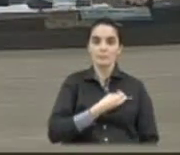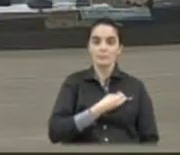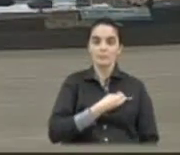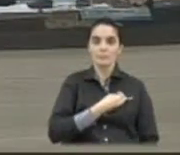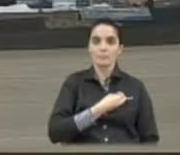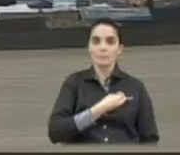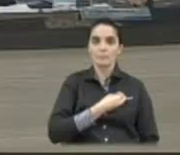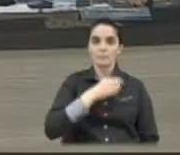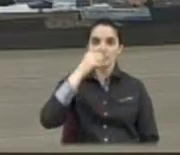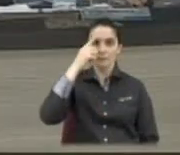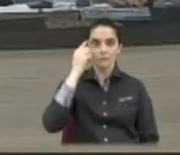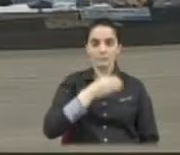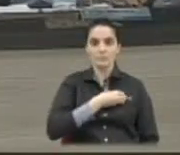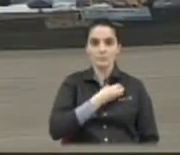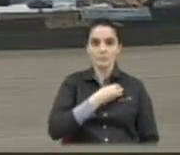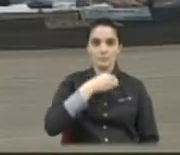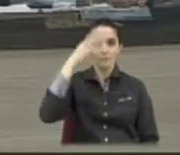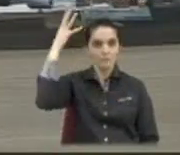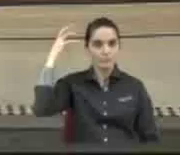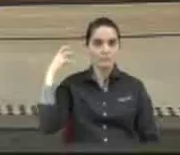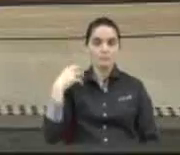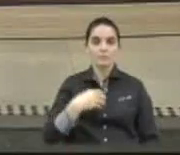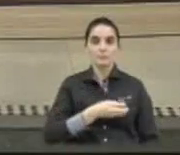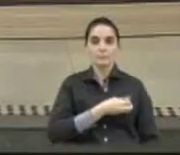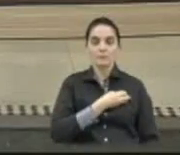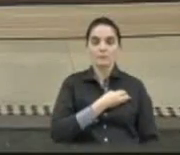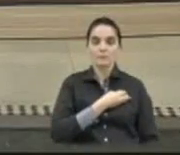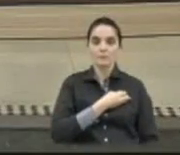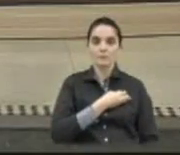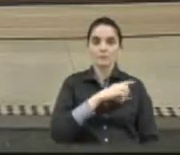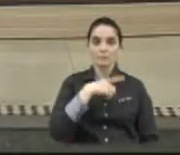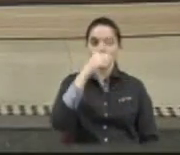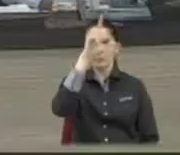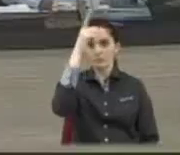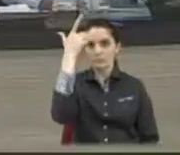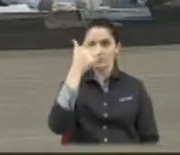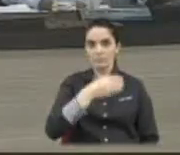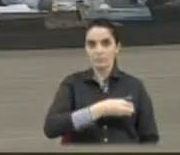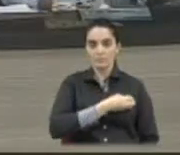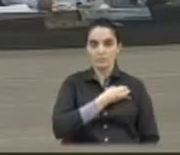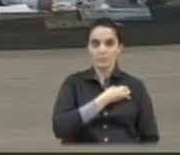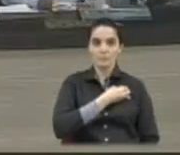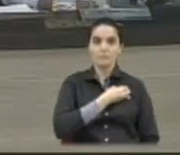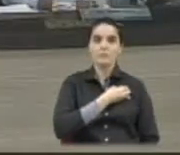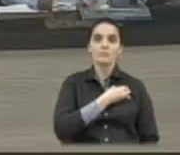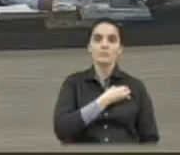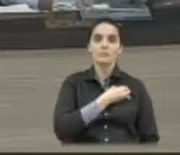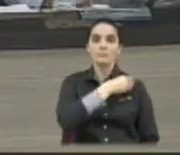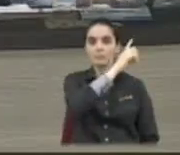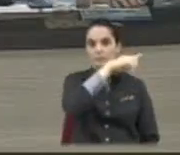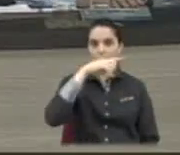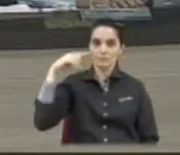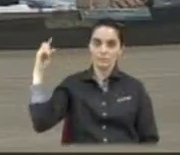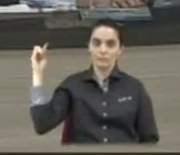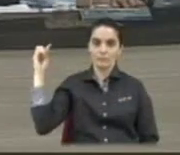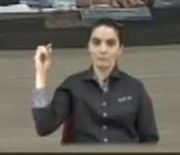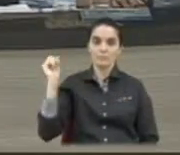Presente. Doutor Júlio. Presente. Lubogo. Presente. Luizinho da Casaquil. Presente. Doutora Mayra da